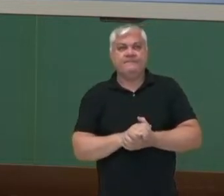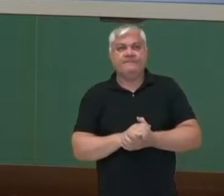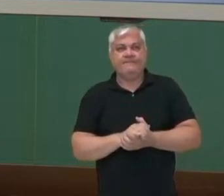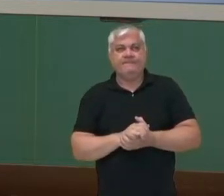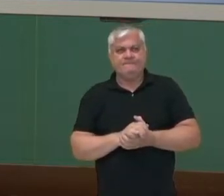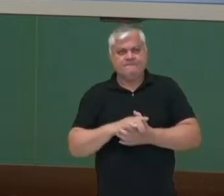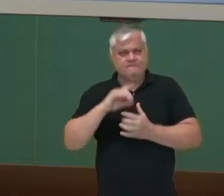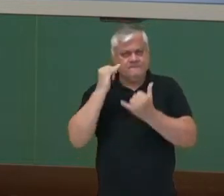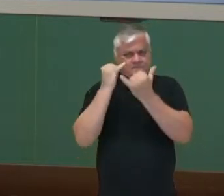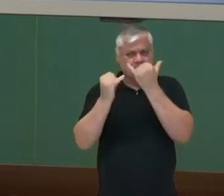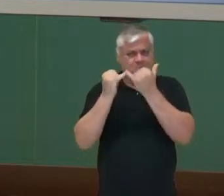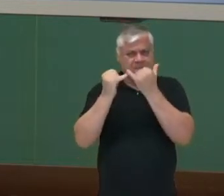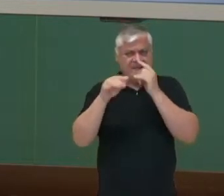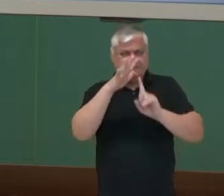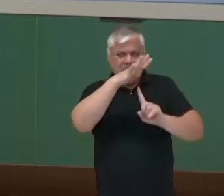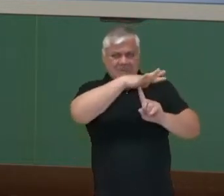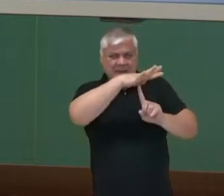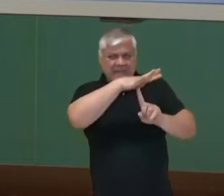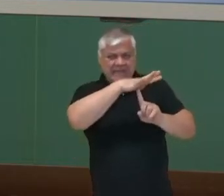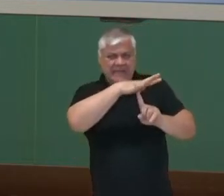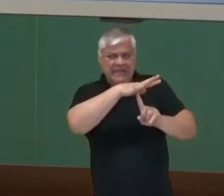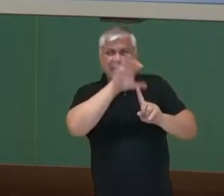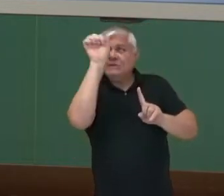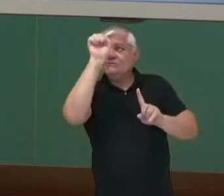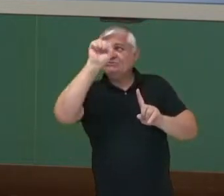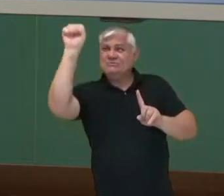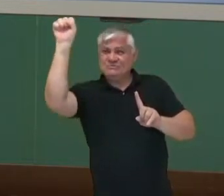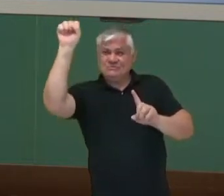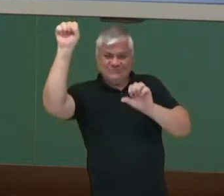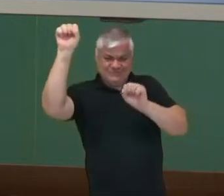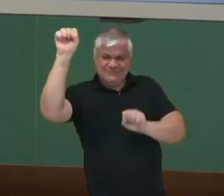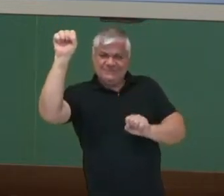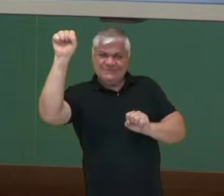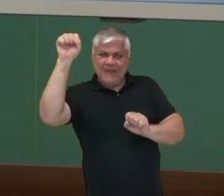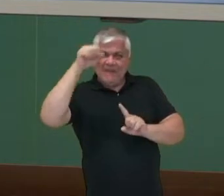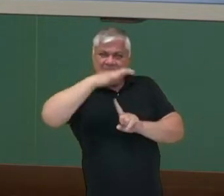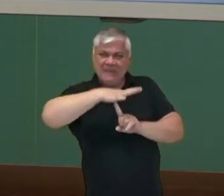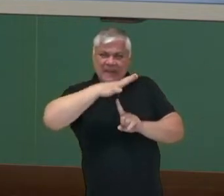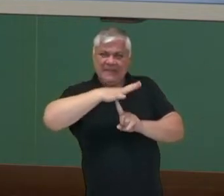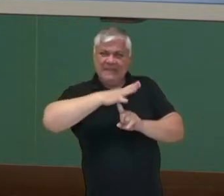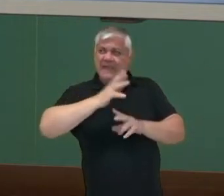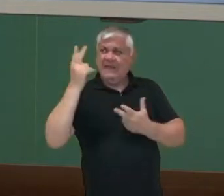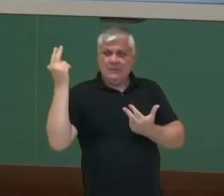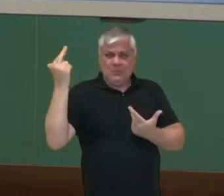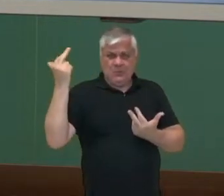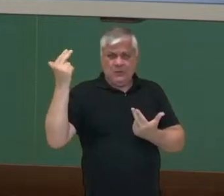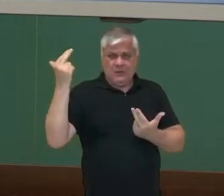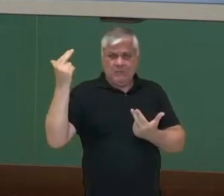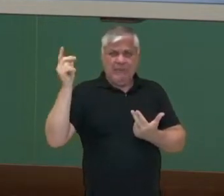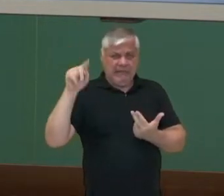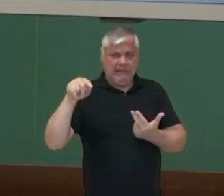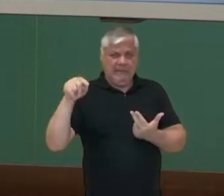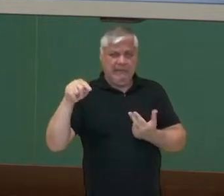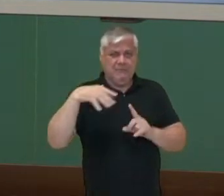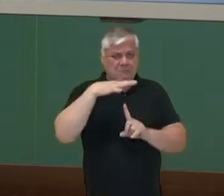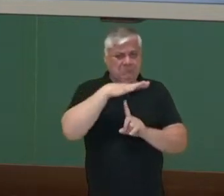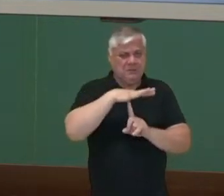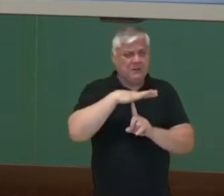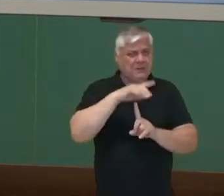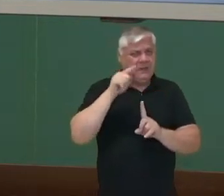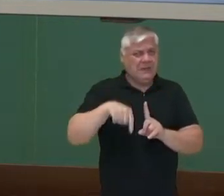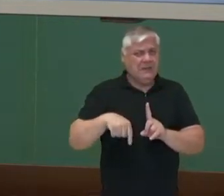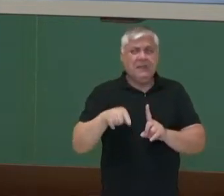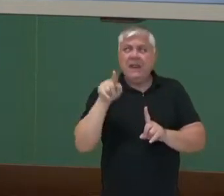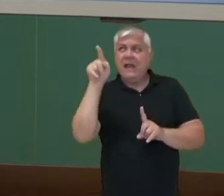são semelhantes às do Paraná? Se você estabelecer uma comparação com a região sudeste e com o estado do Paraná, será que o tipo